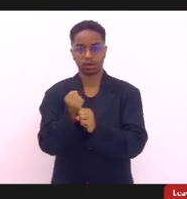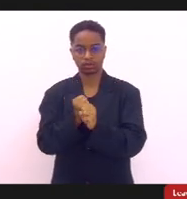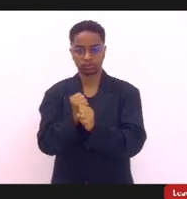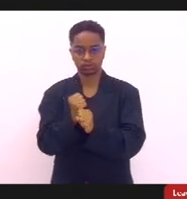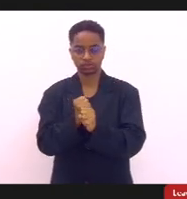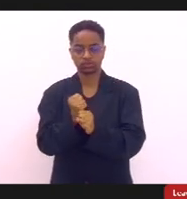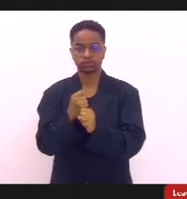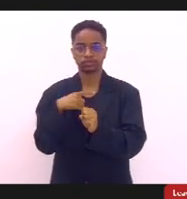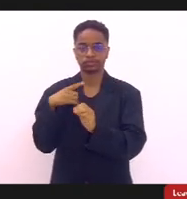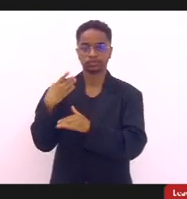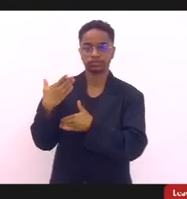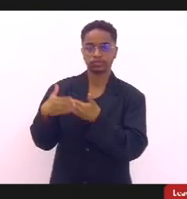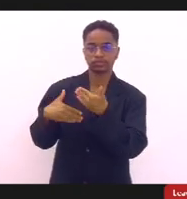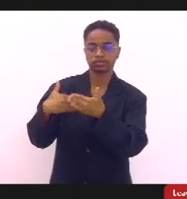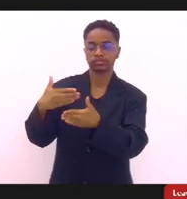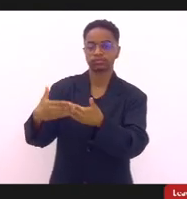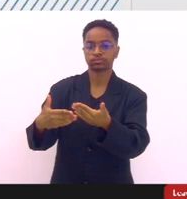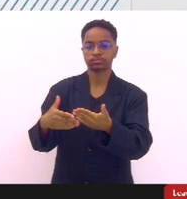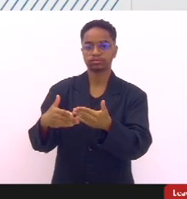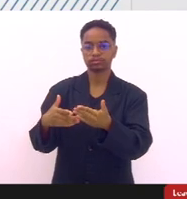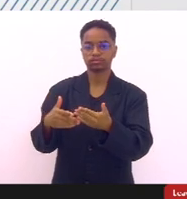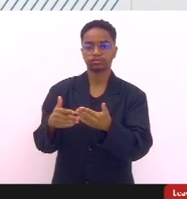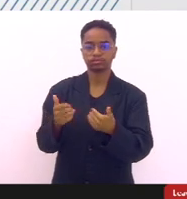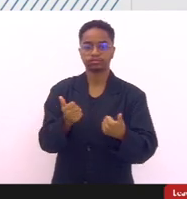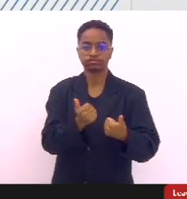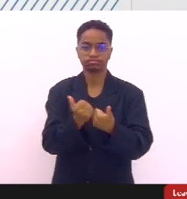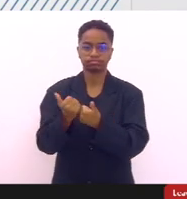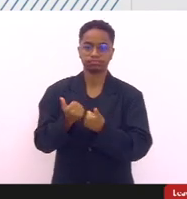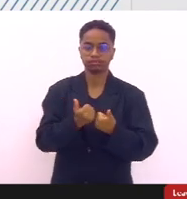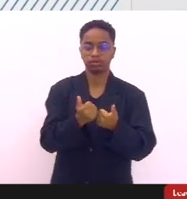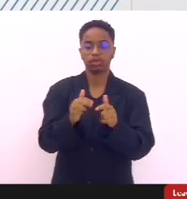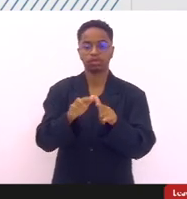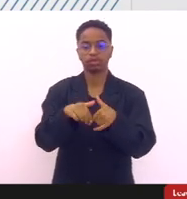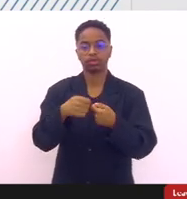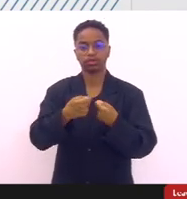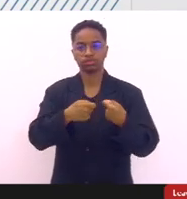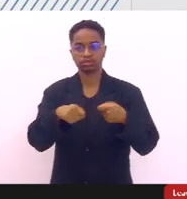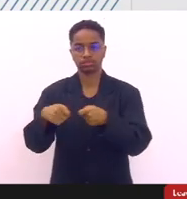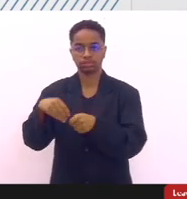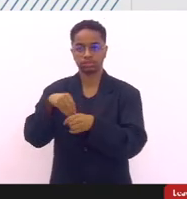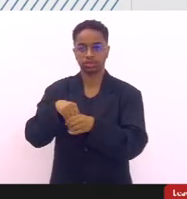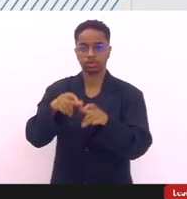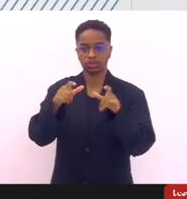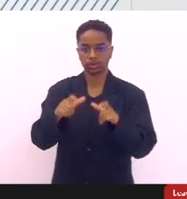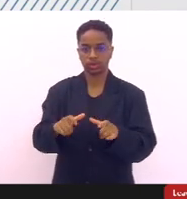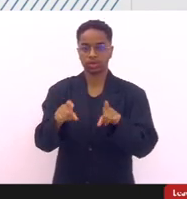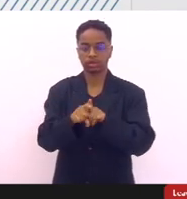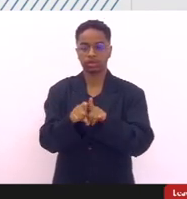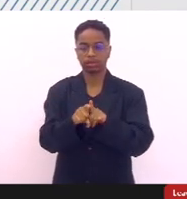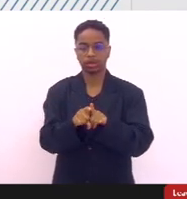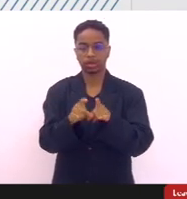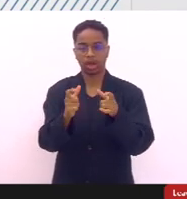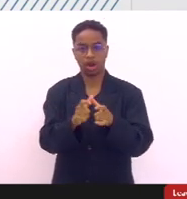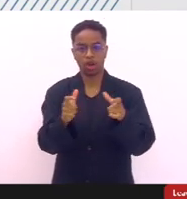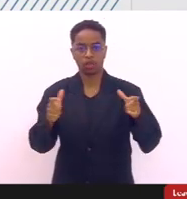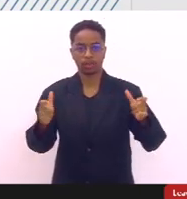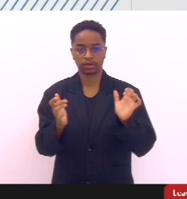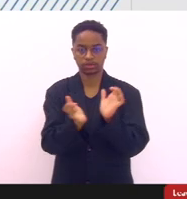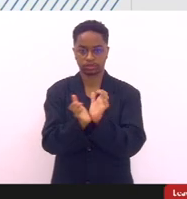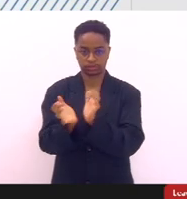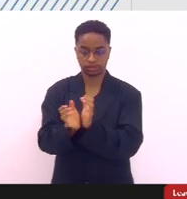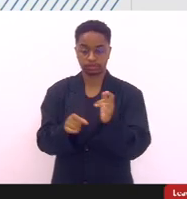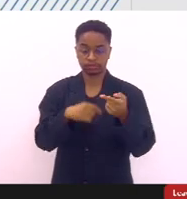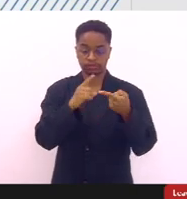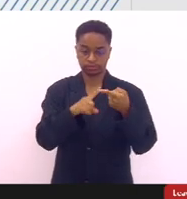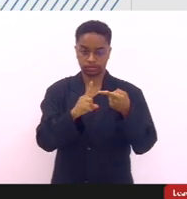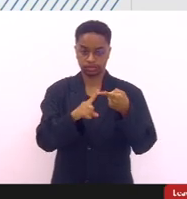um desenvolvimento desse cofinanciamento a partir das necessidades do território e da expansão das equipes. A primeira